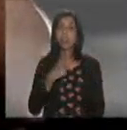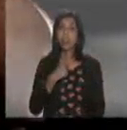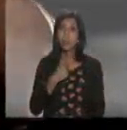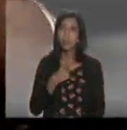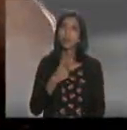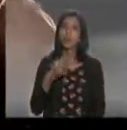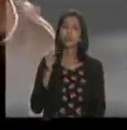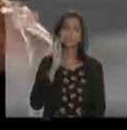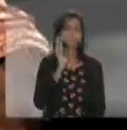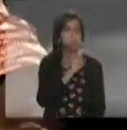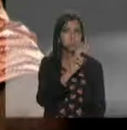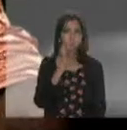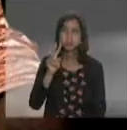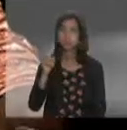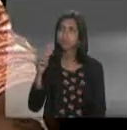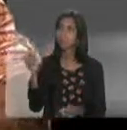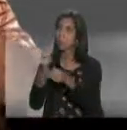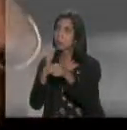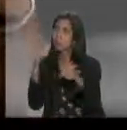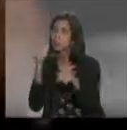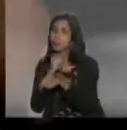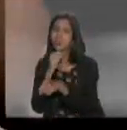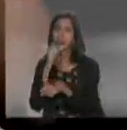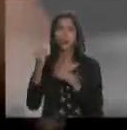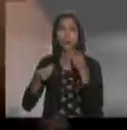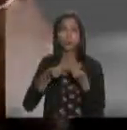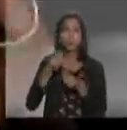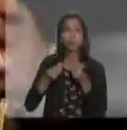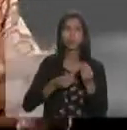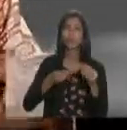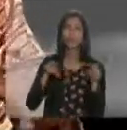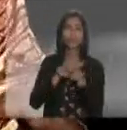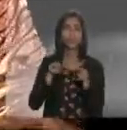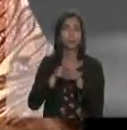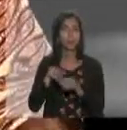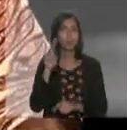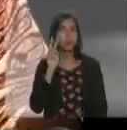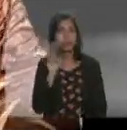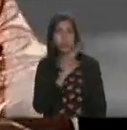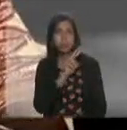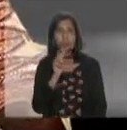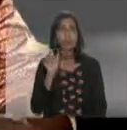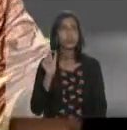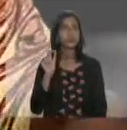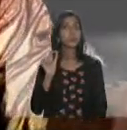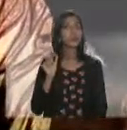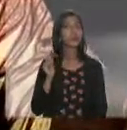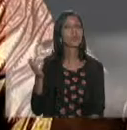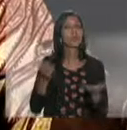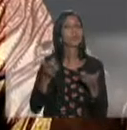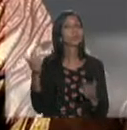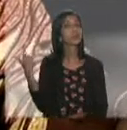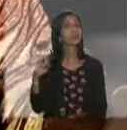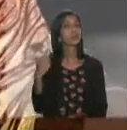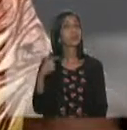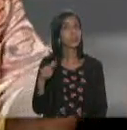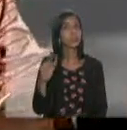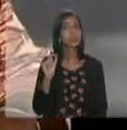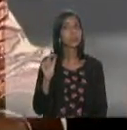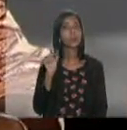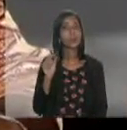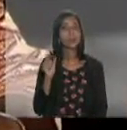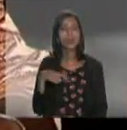eu observava aquelas construções, eu vi uma coisa que não existe hoje mais, até